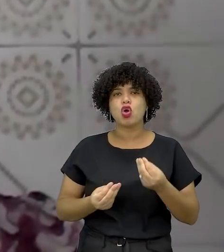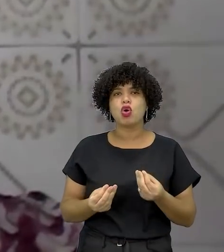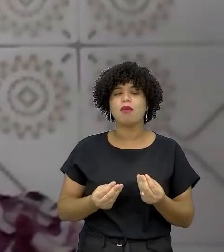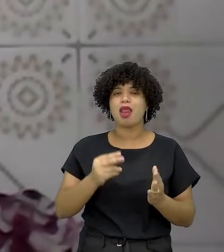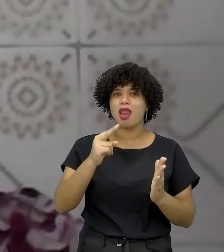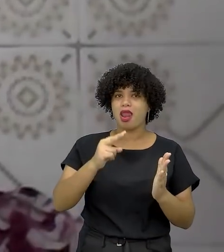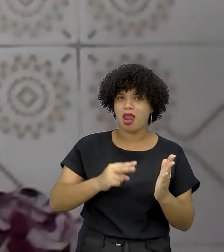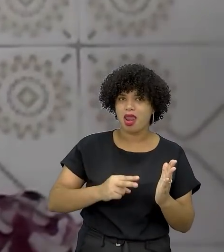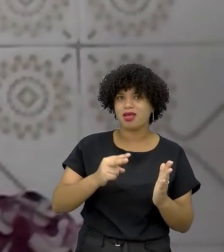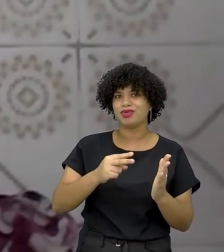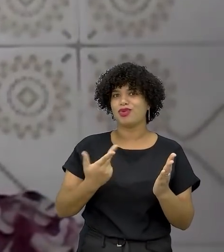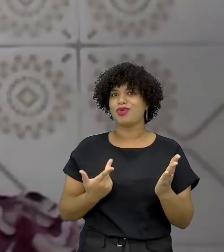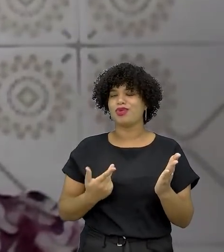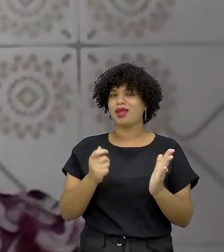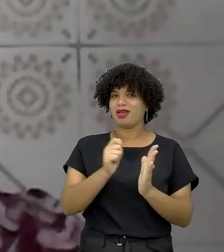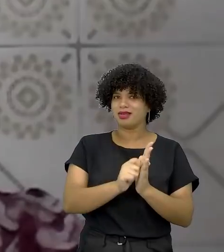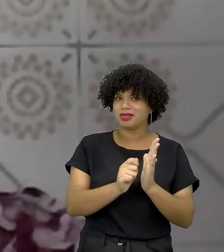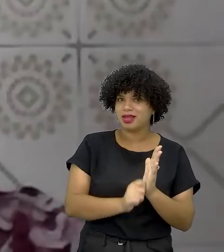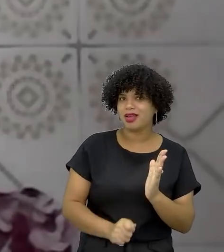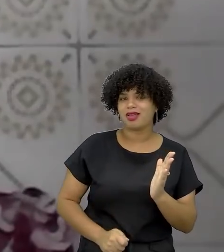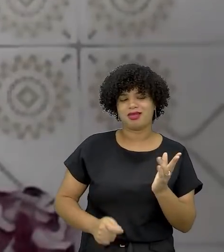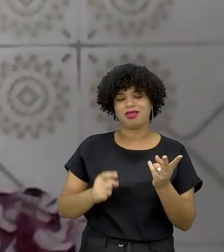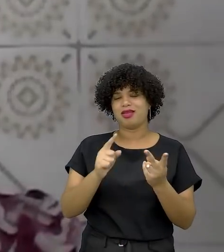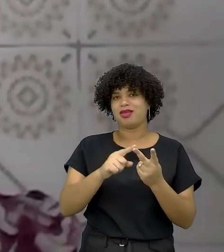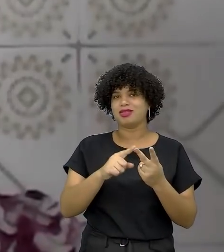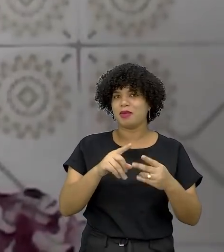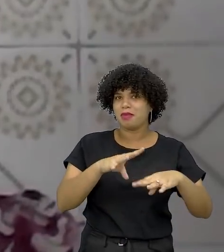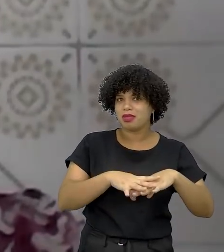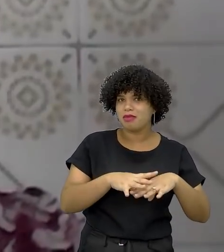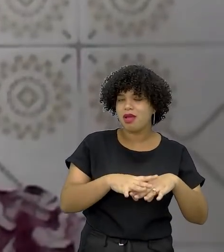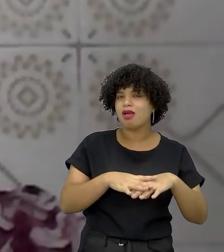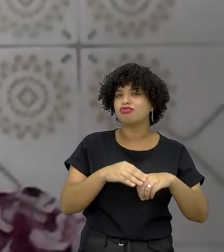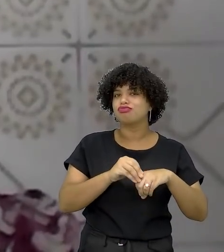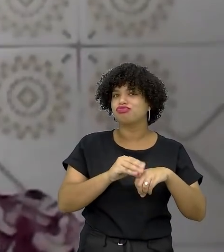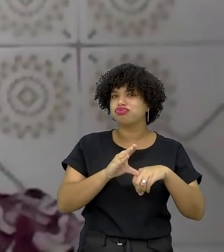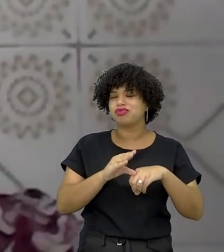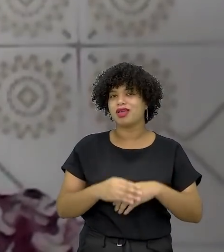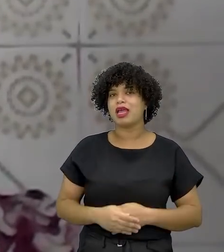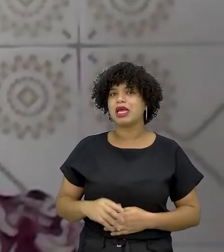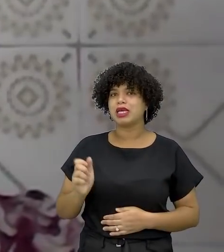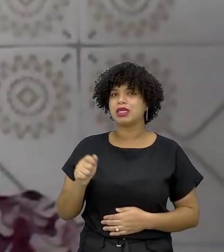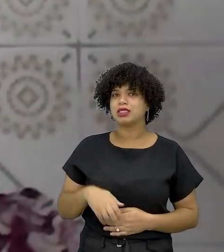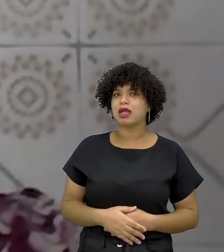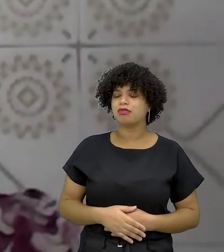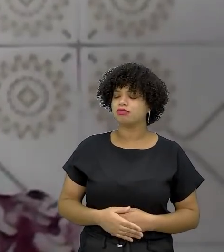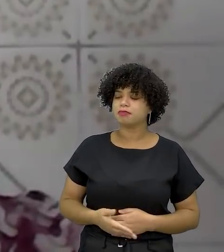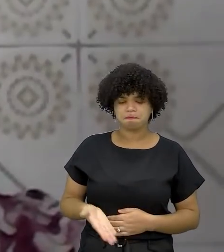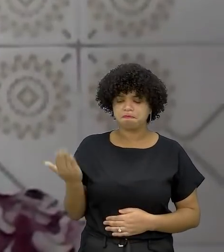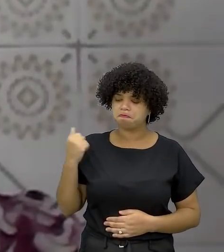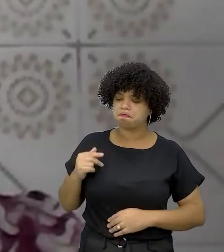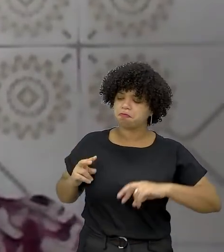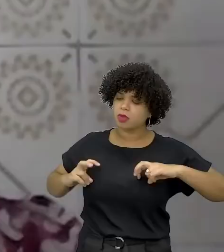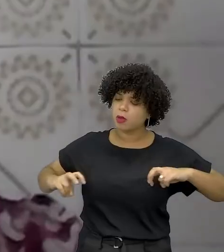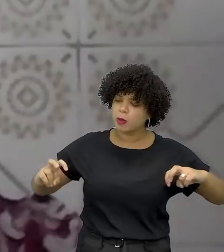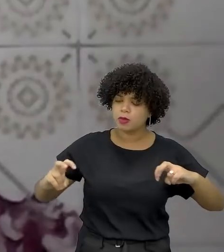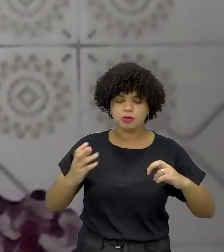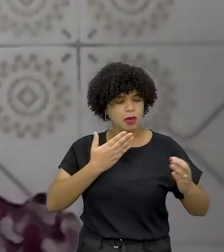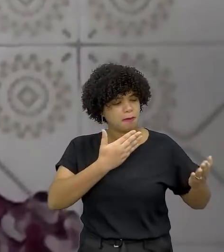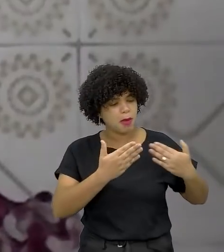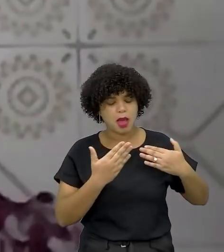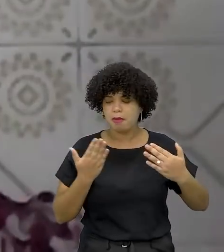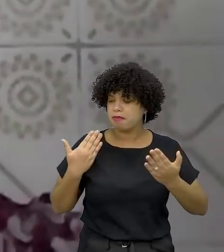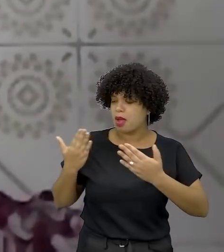e conhecimento matemático. E aí a gente senta com os demais professores das demais áreas, né, para que a gente